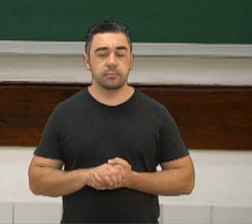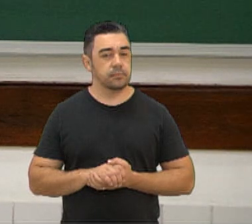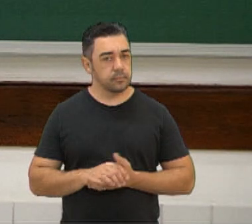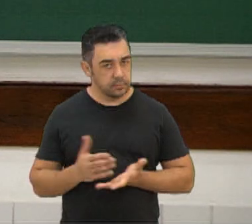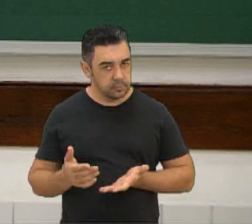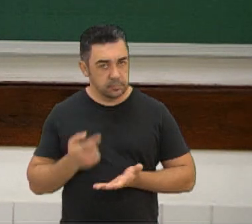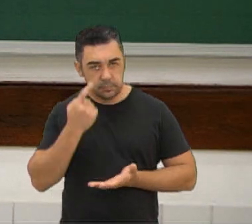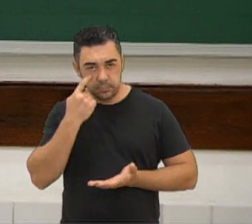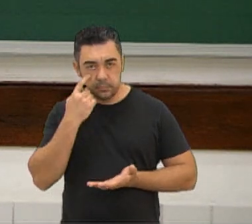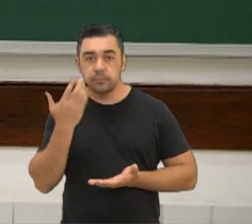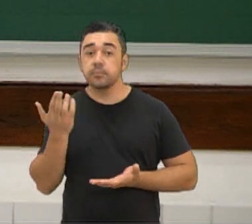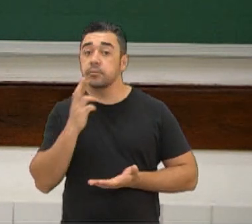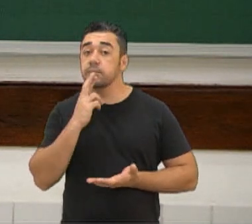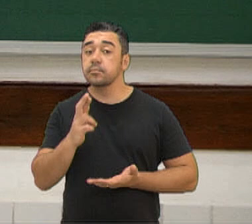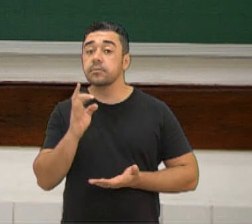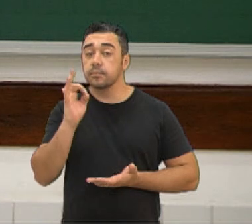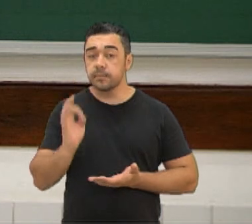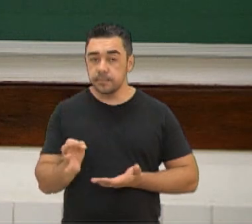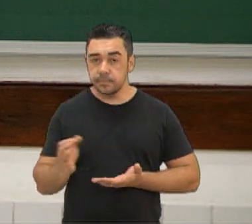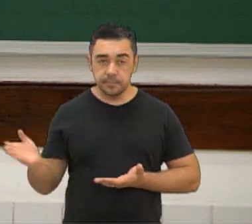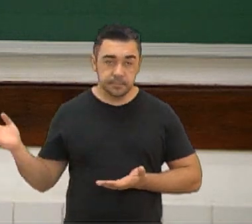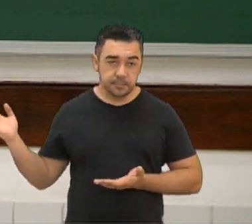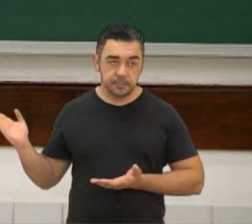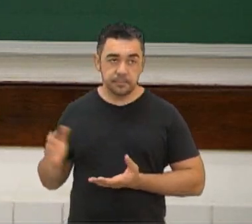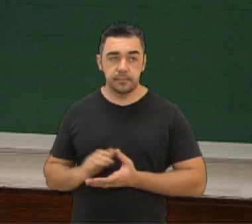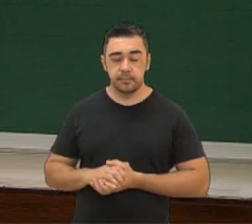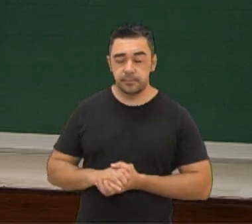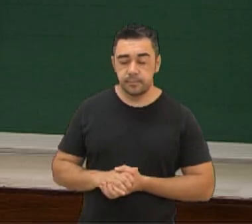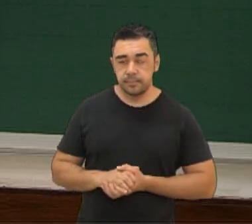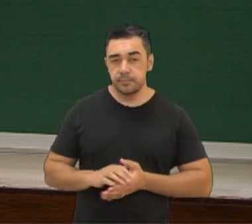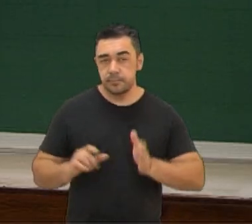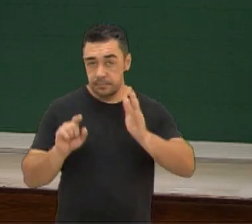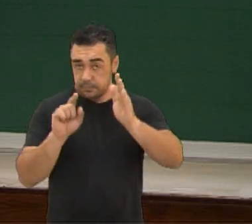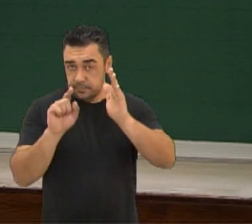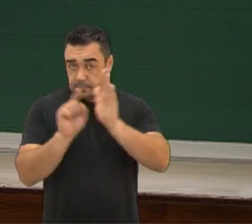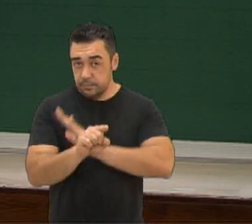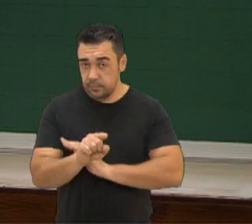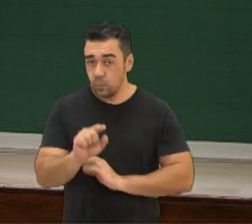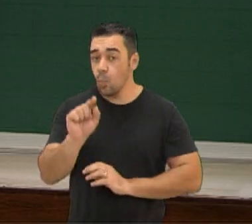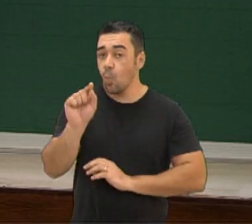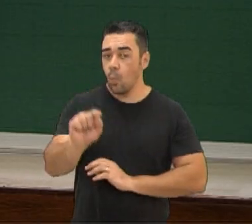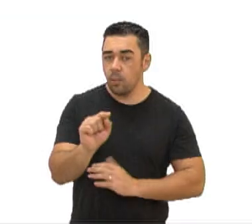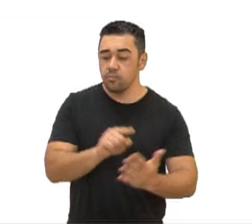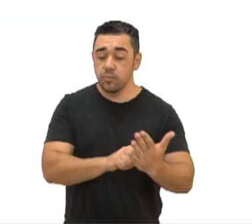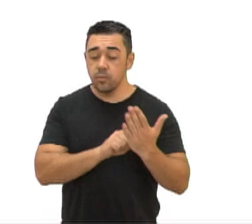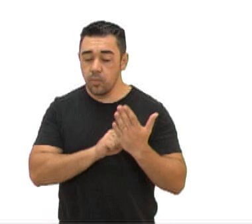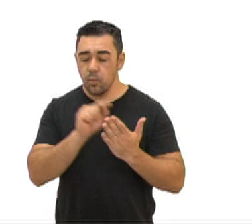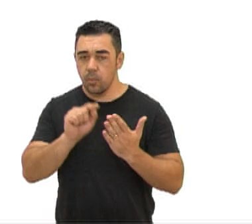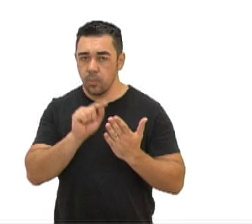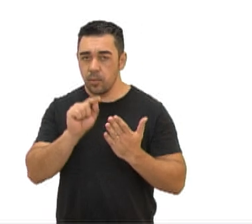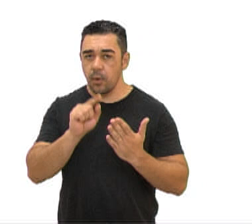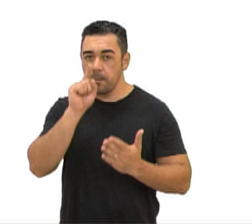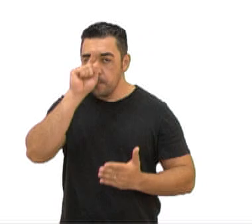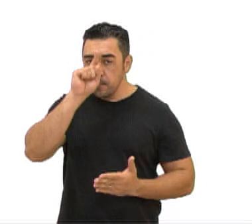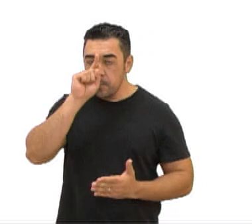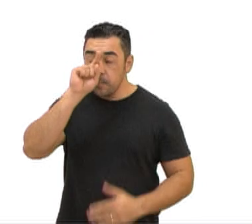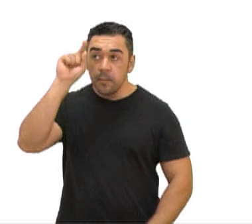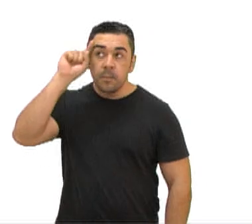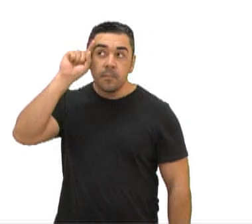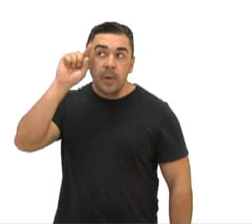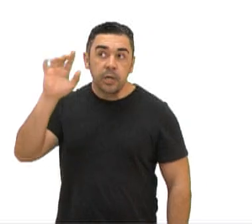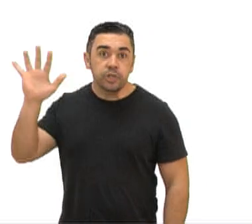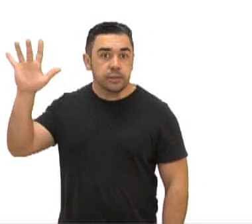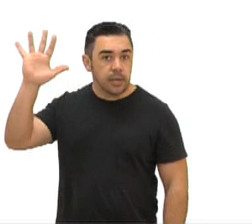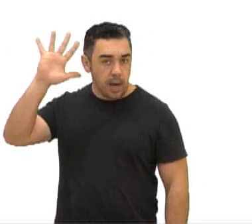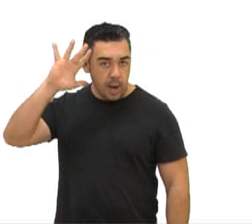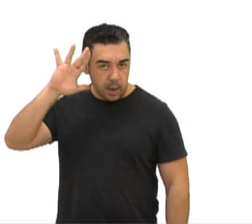Vamos ver qual é a resposta correta? Bom, a pergunta, né, era: aponte os perigos imaginários